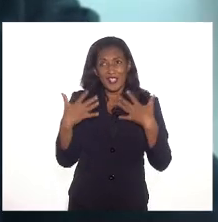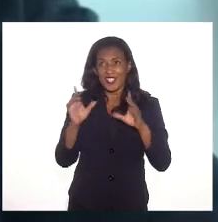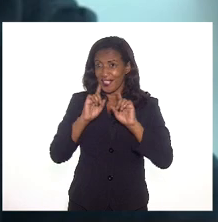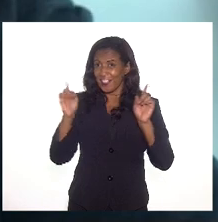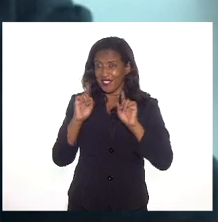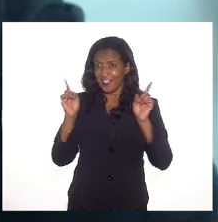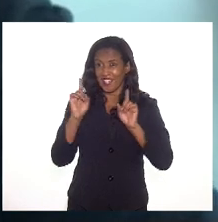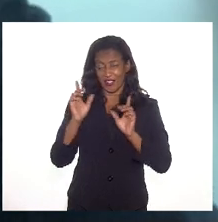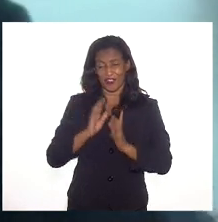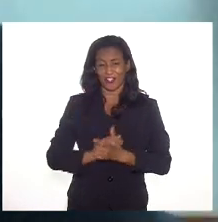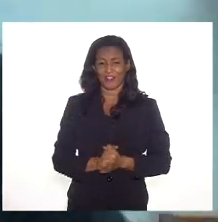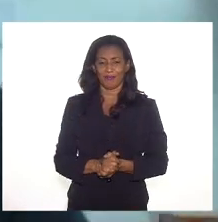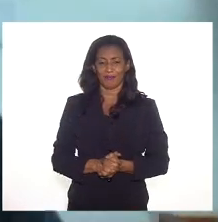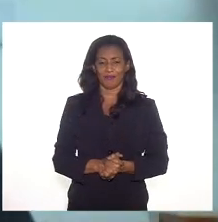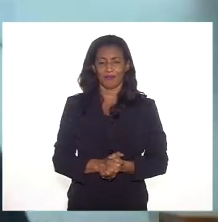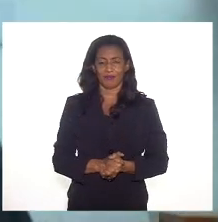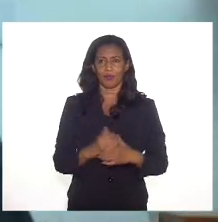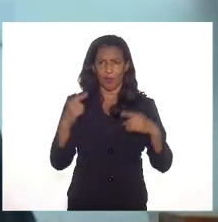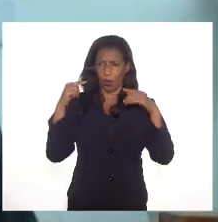acordo.